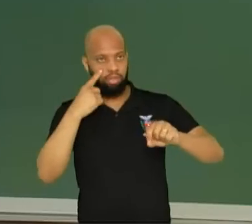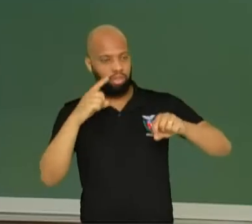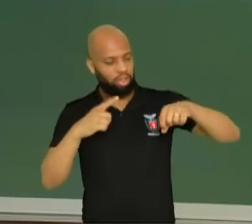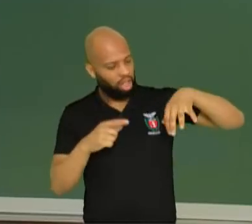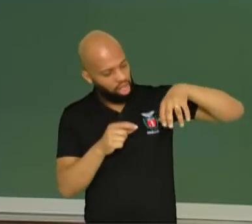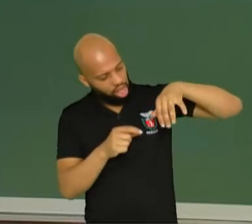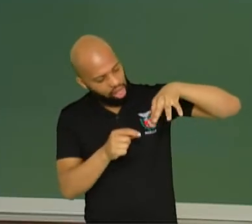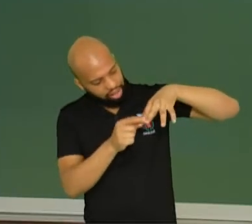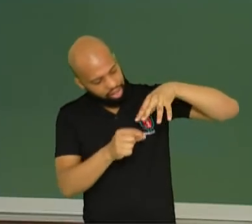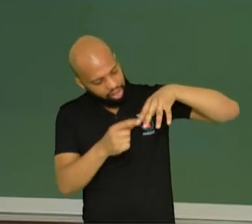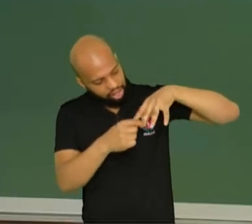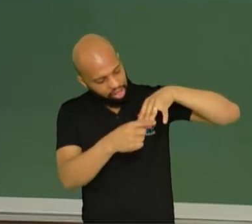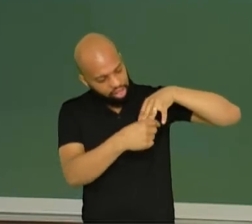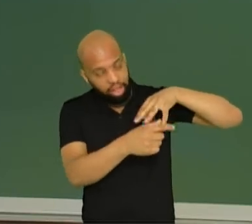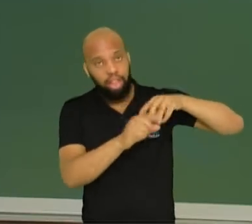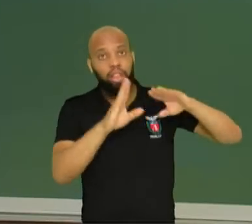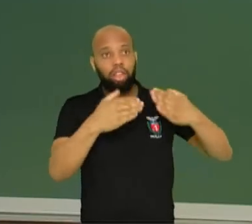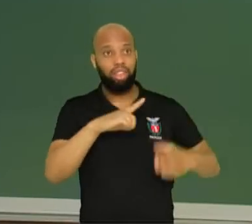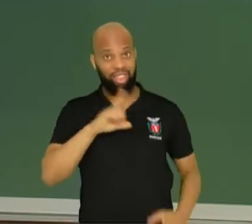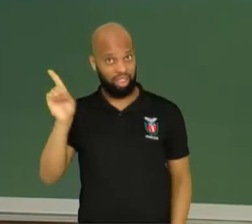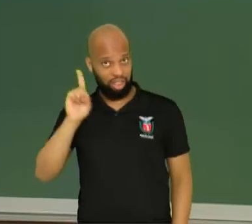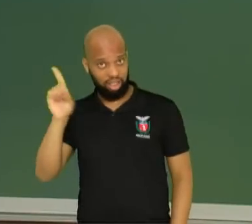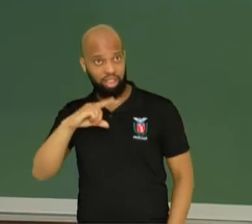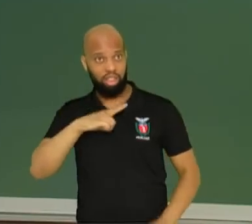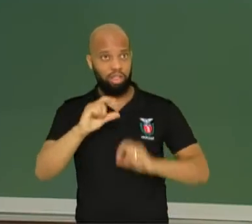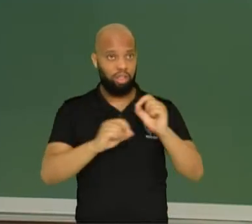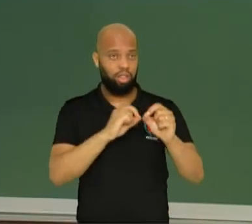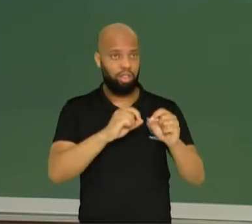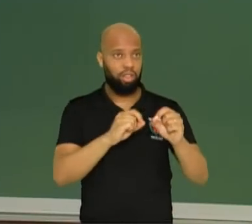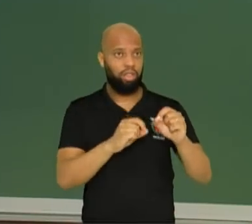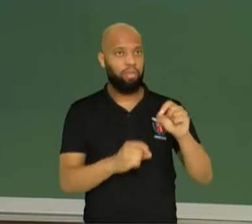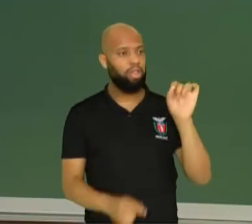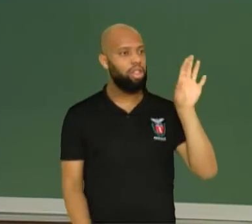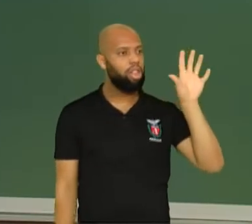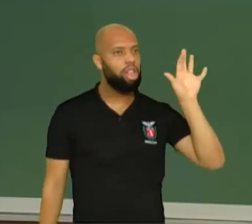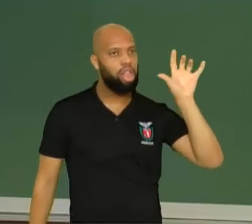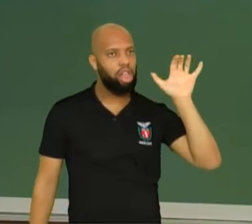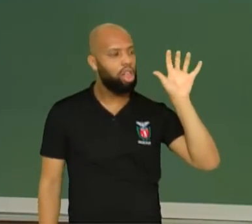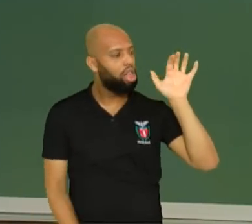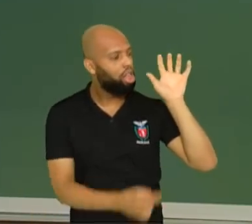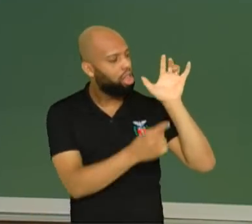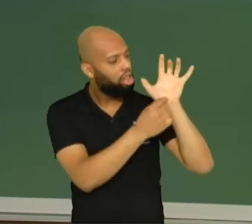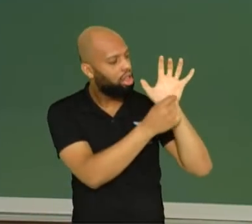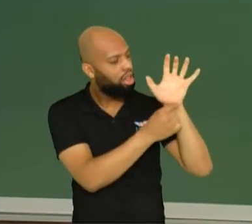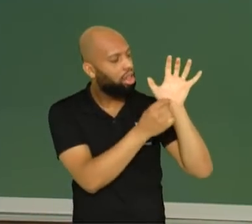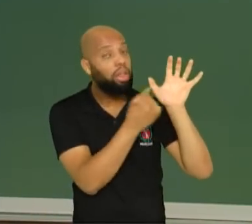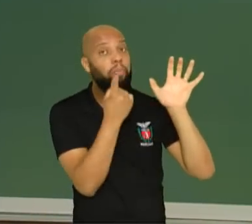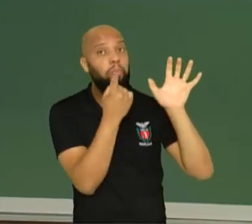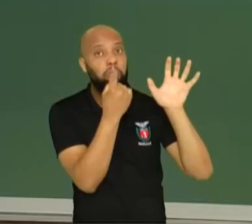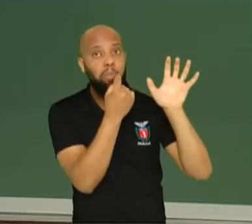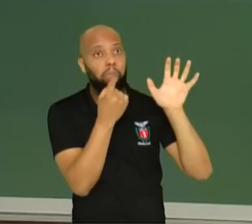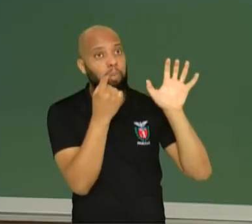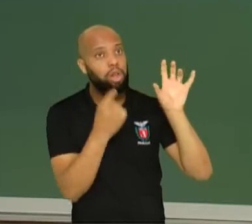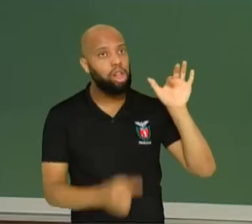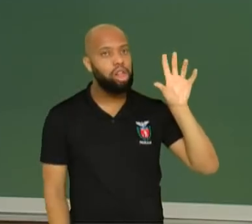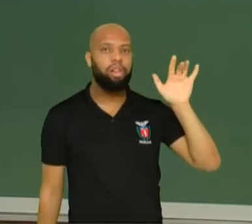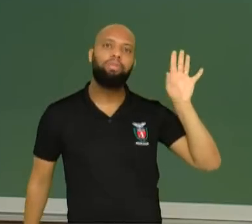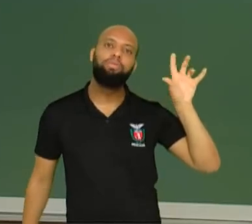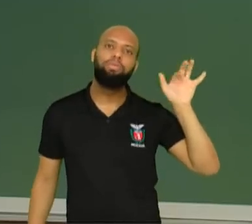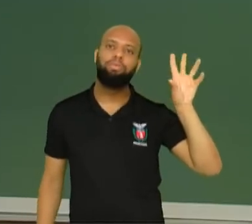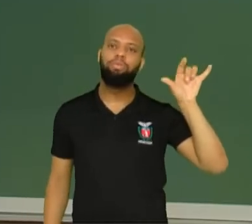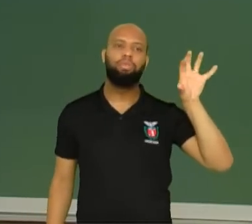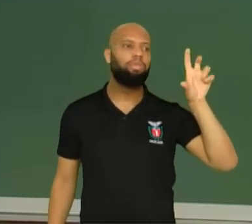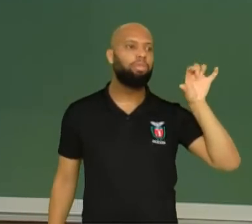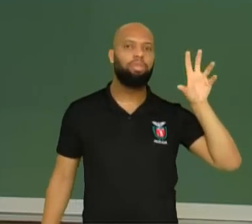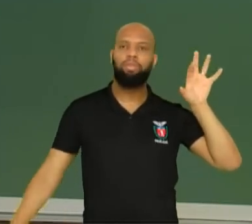o pólipo, ele tem a boca lá em cima, perto do tentáculo. E aí o tentáculo fica se movimentando e ajuda ele